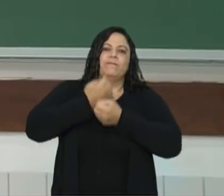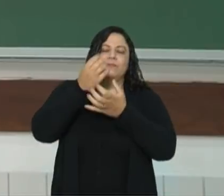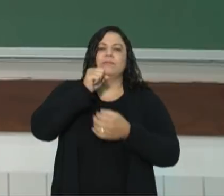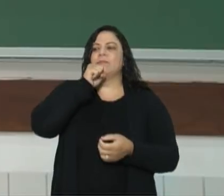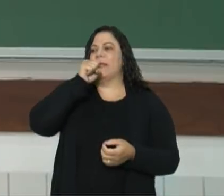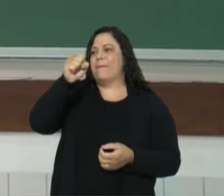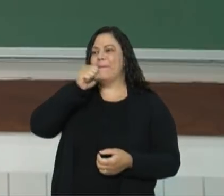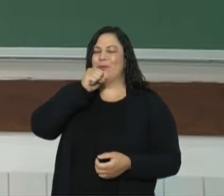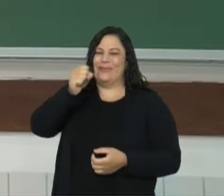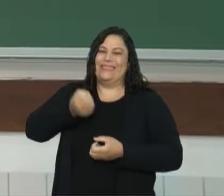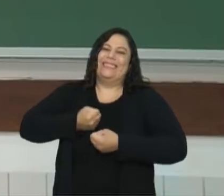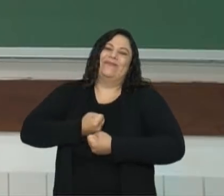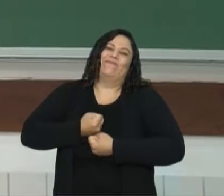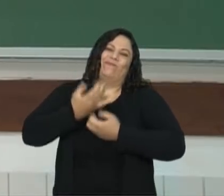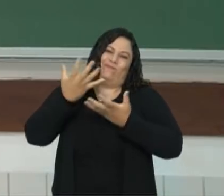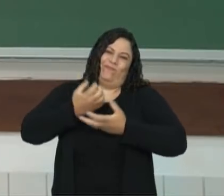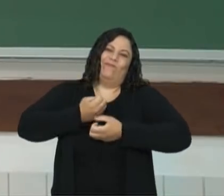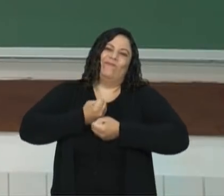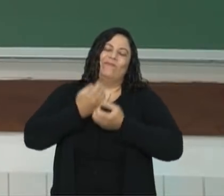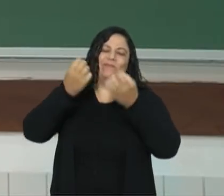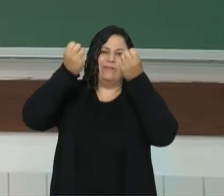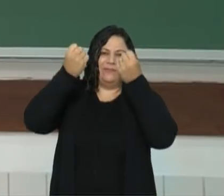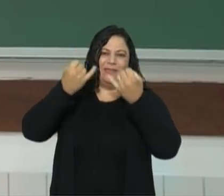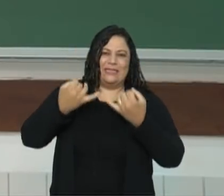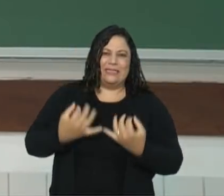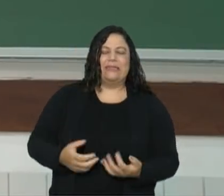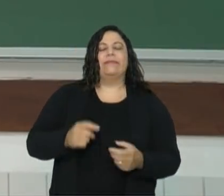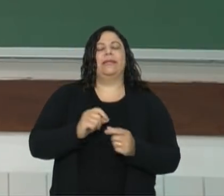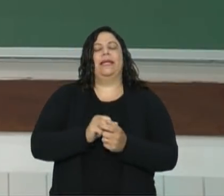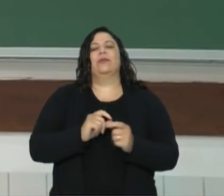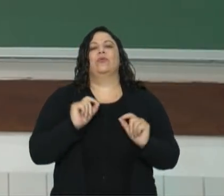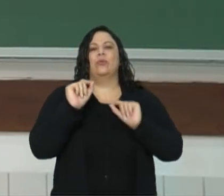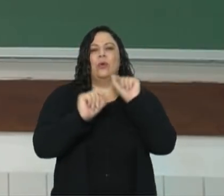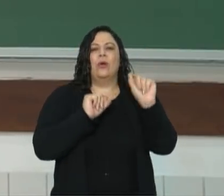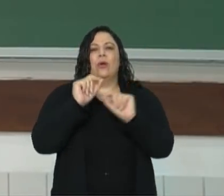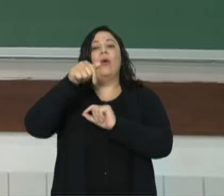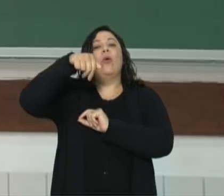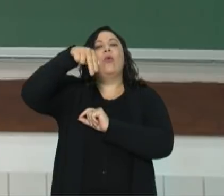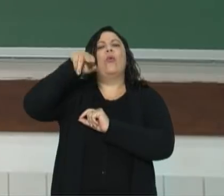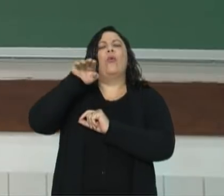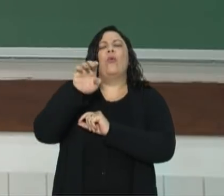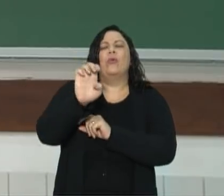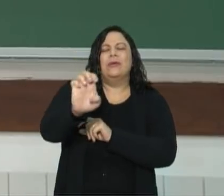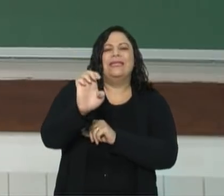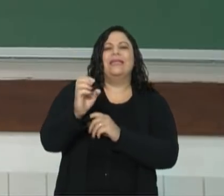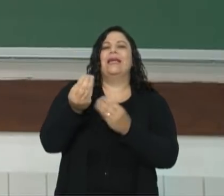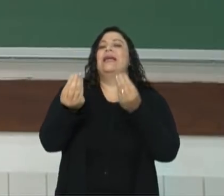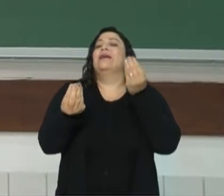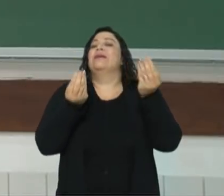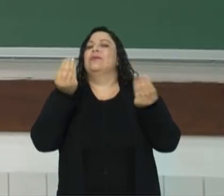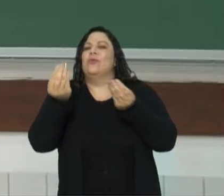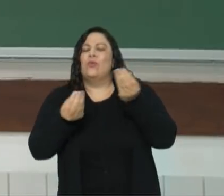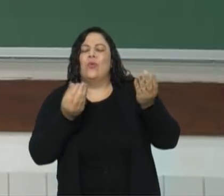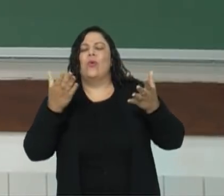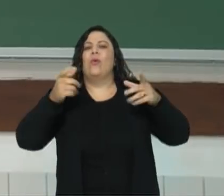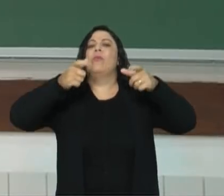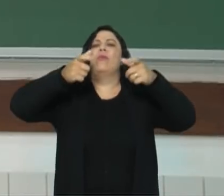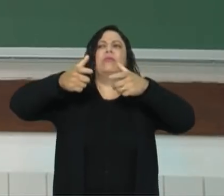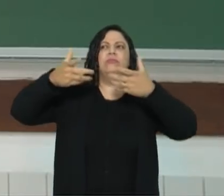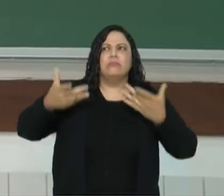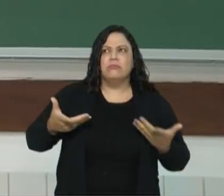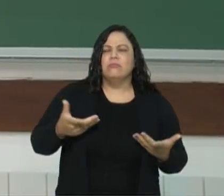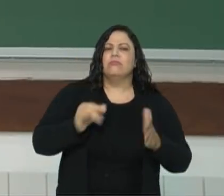o que, quando, onde, como e porquê são elementos deste relato, né? Pensando que